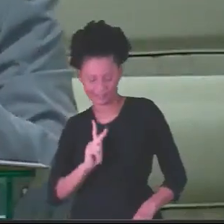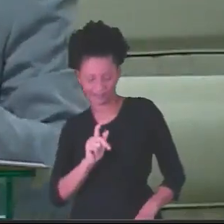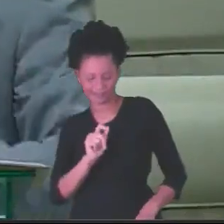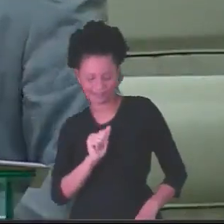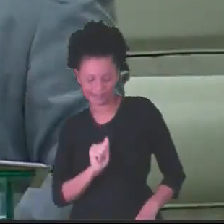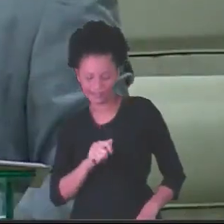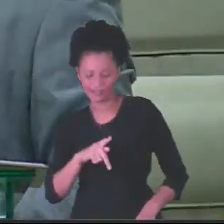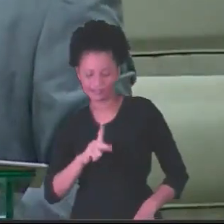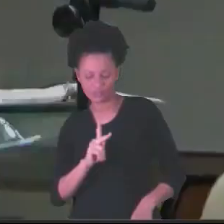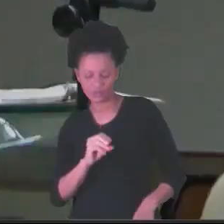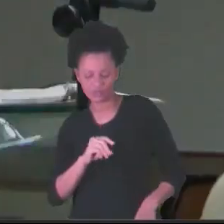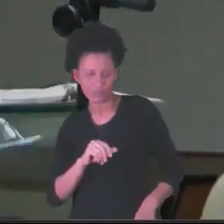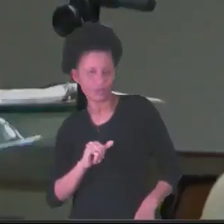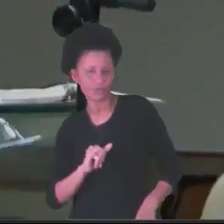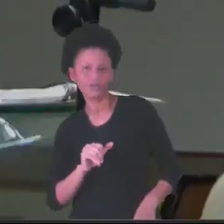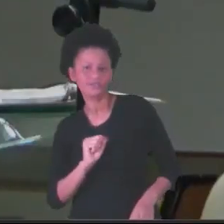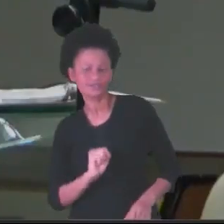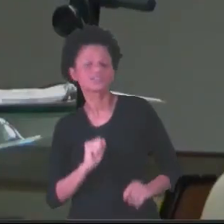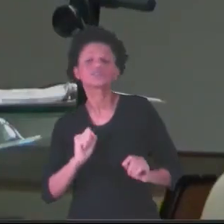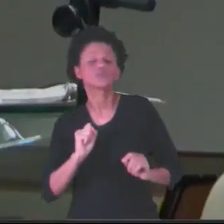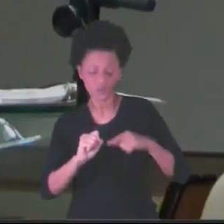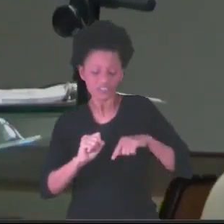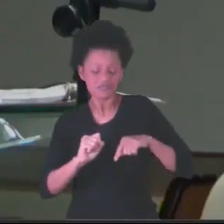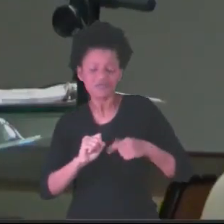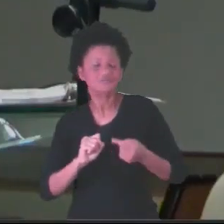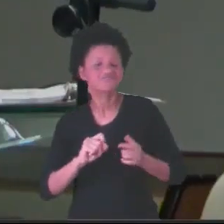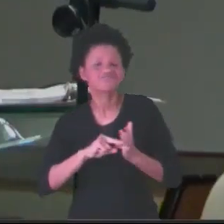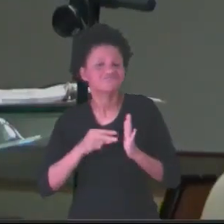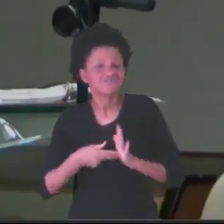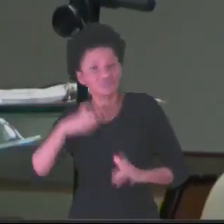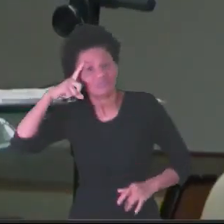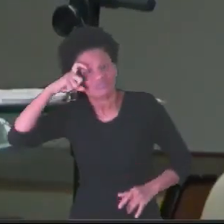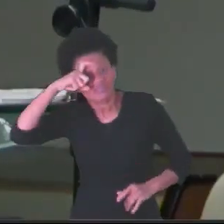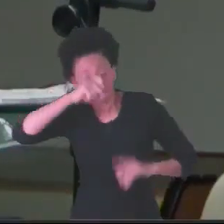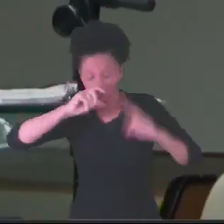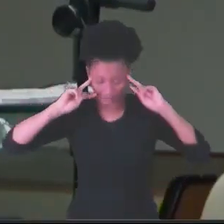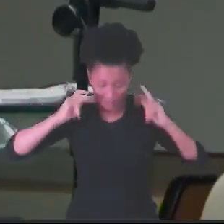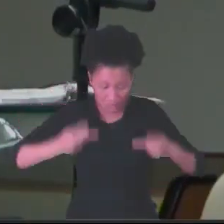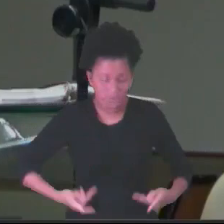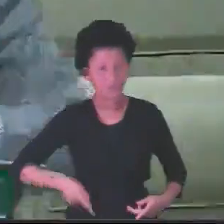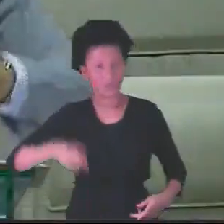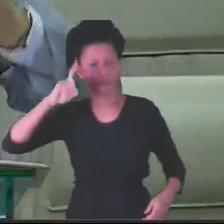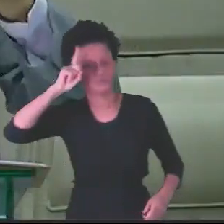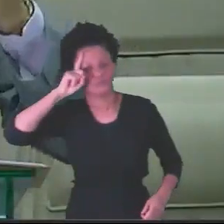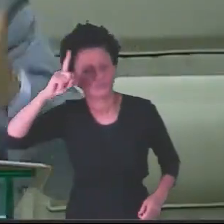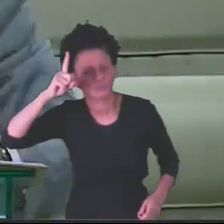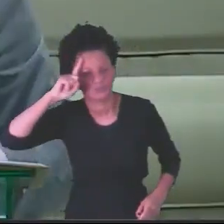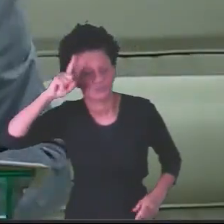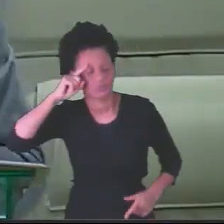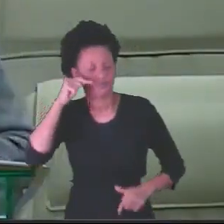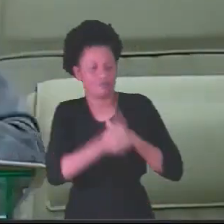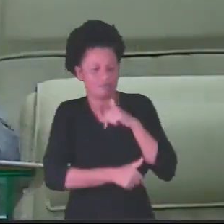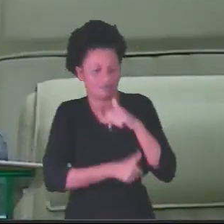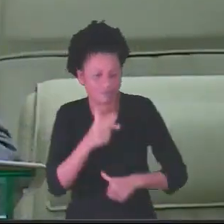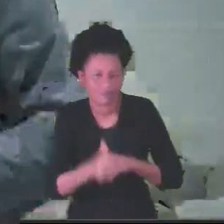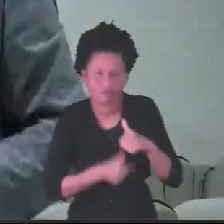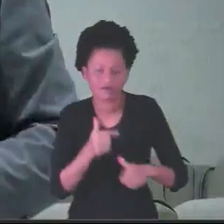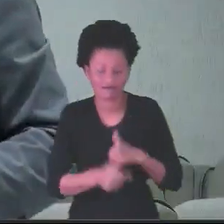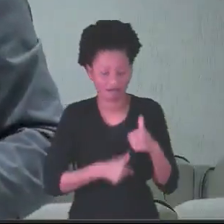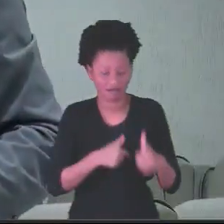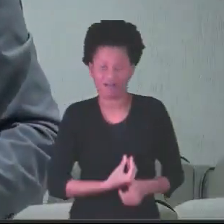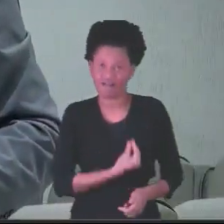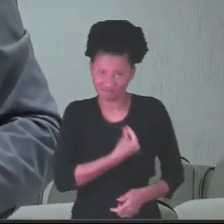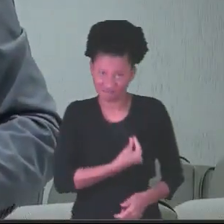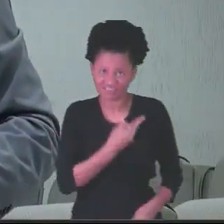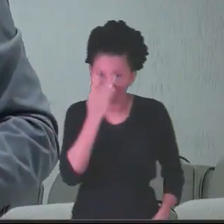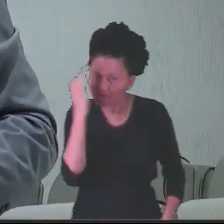dificuldade humana ou seja todos os dias nós vamos lá botar viver é difícil não é